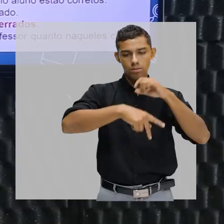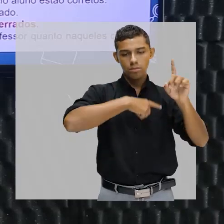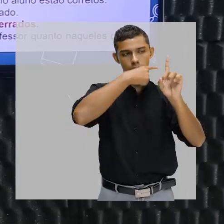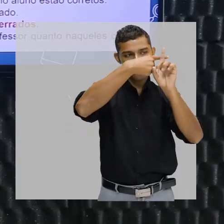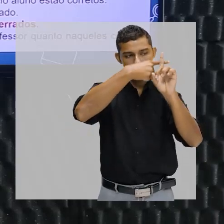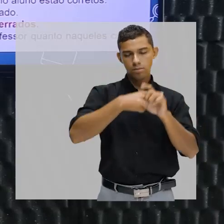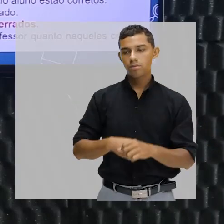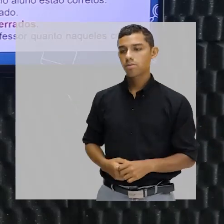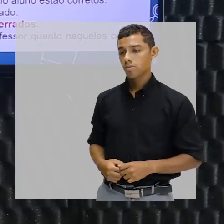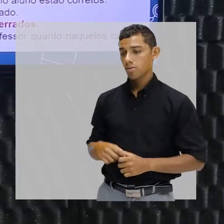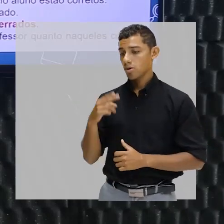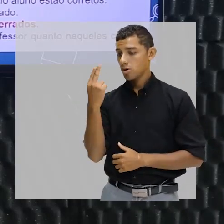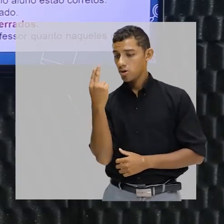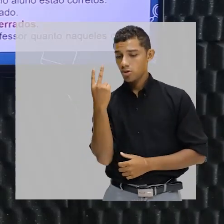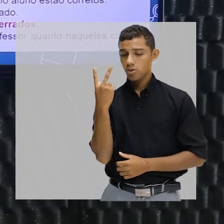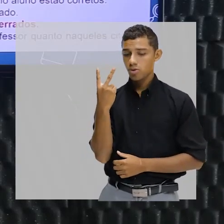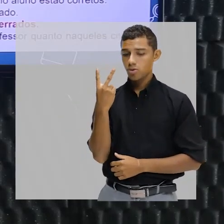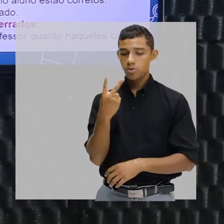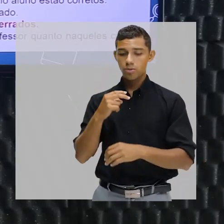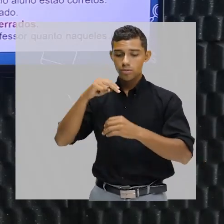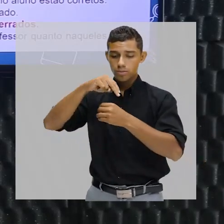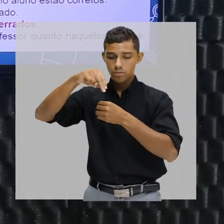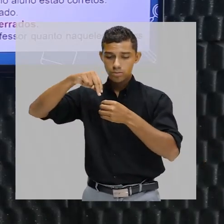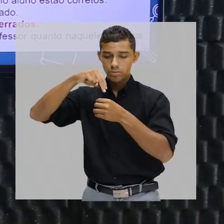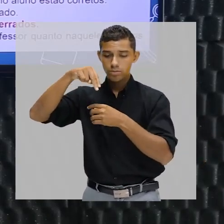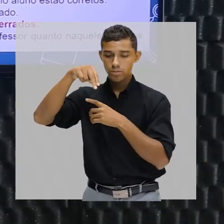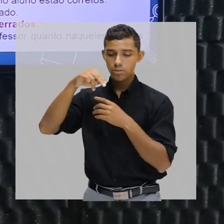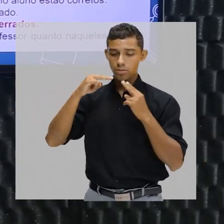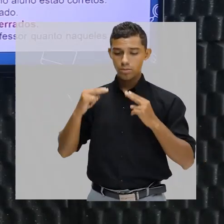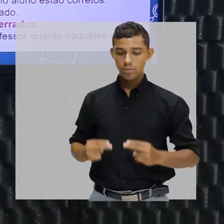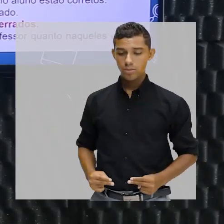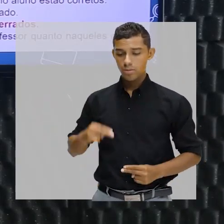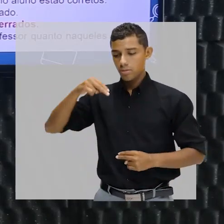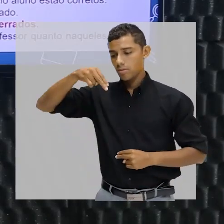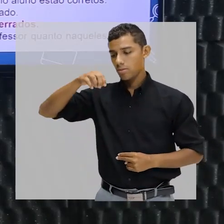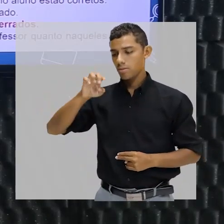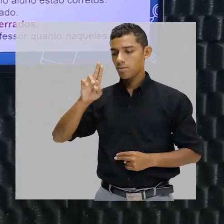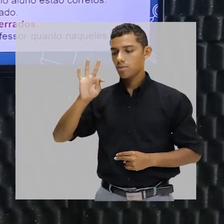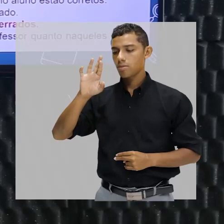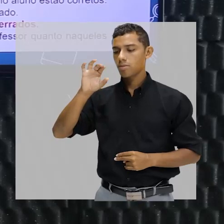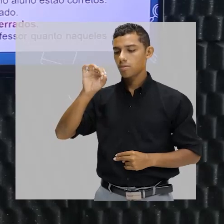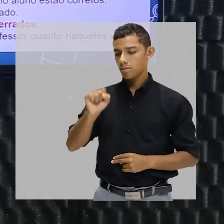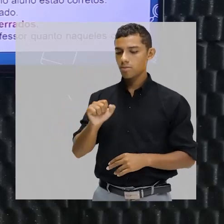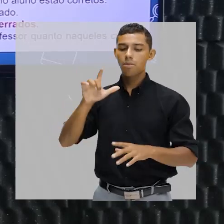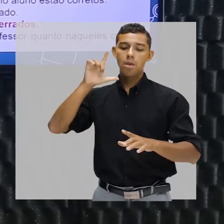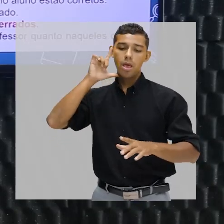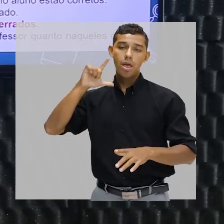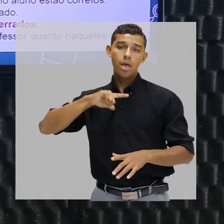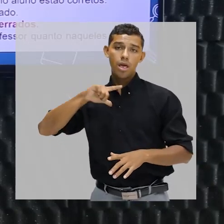disso, certo? No momento que ele emite esse núcleo atômico, ele está emitindo